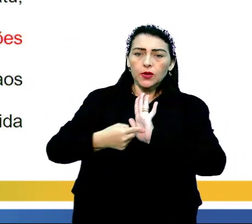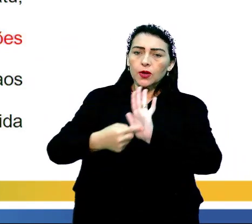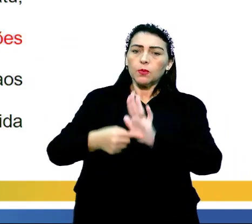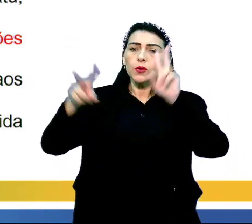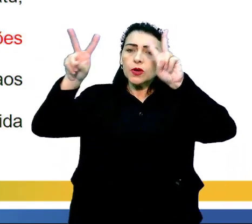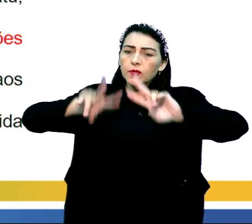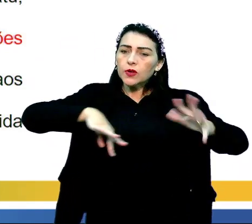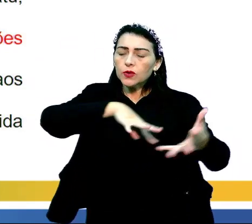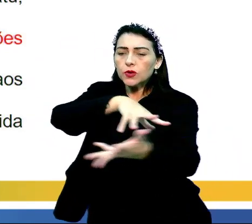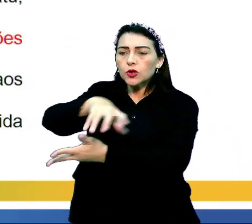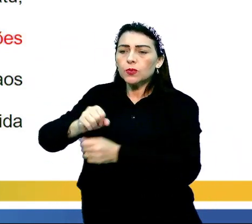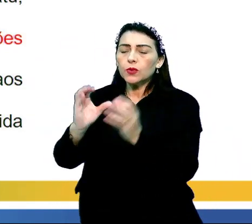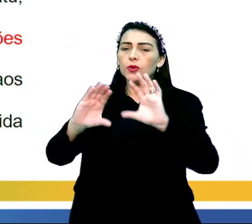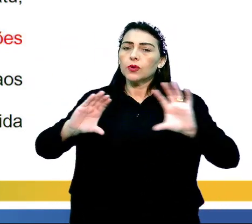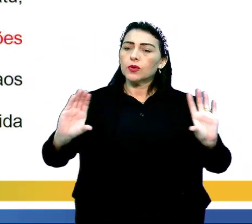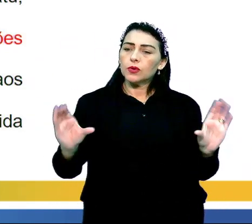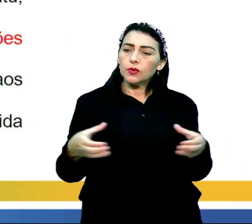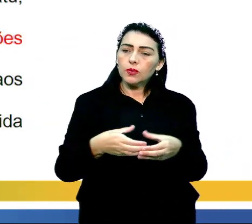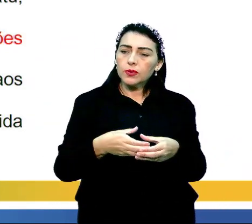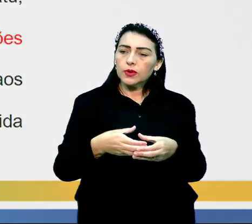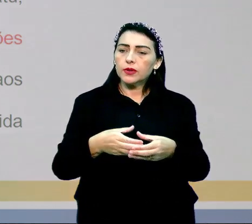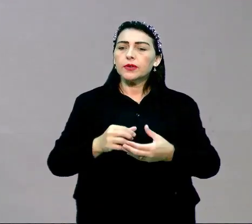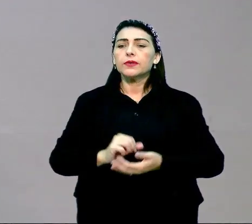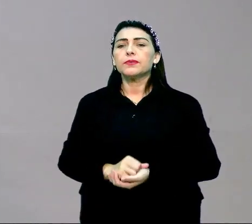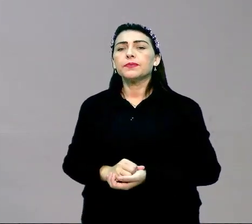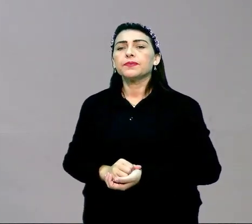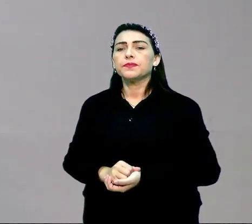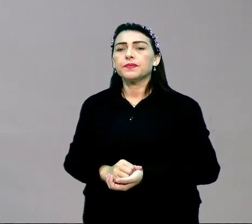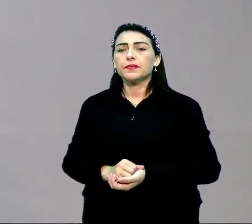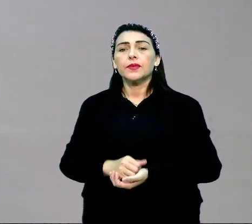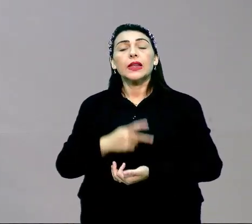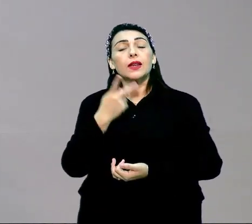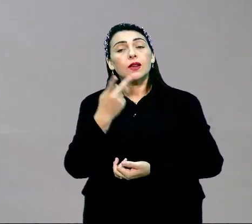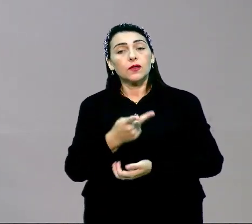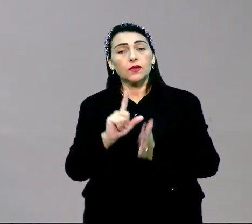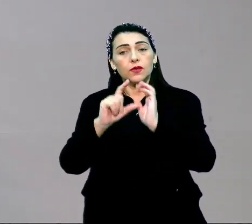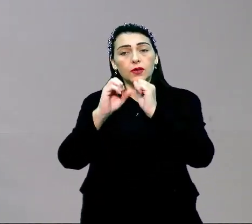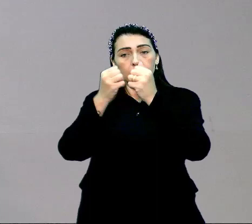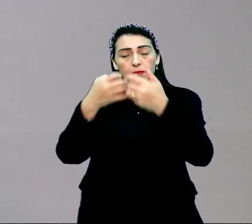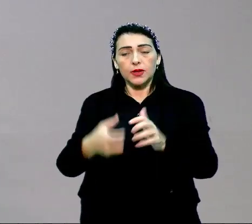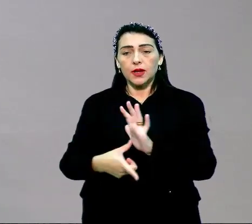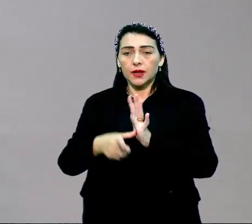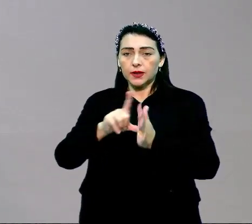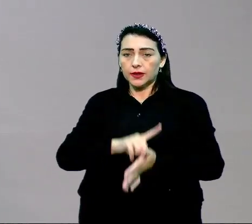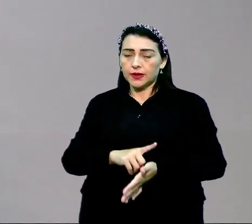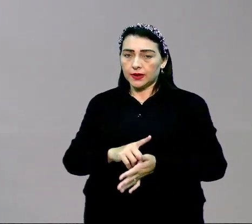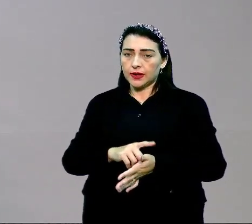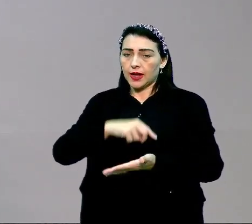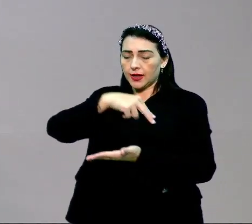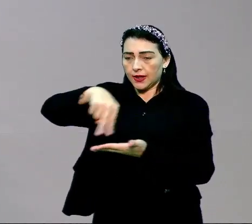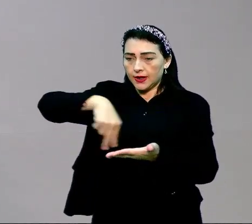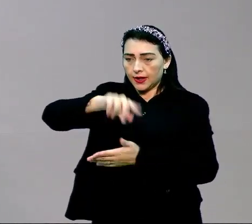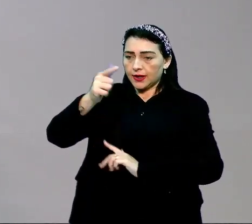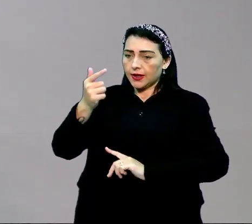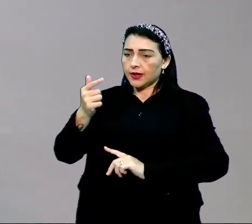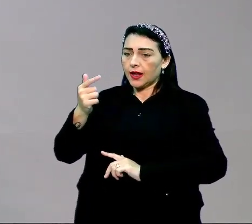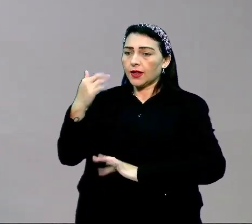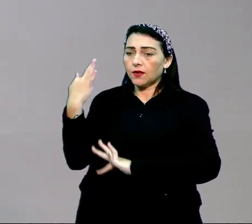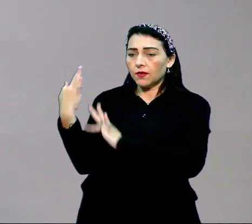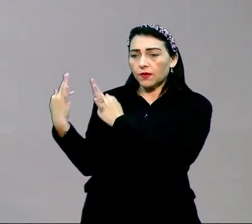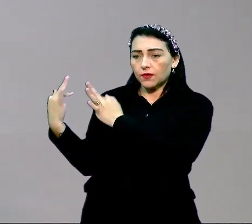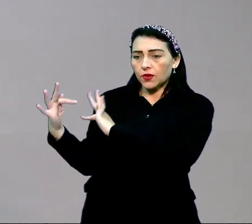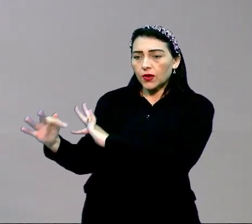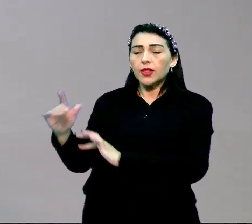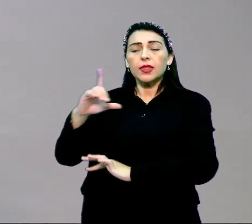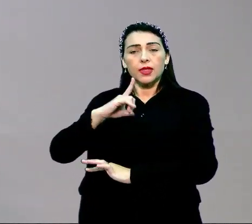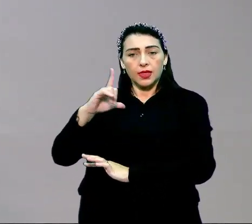e expressam visões de mundo em uma comunidade, que foi o que eu mencionei anteriormente para vocês, que as danças folclóricas, elas vão ter